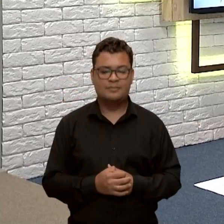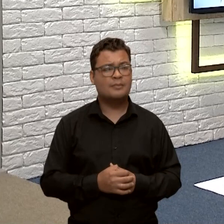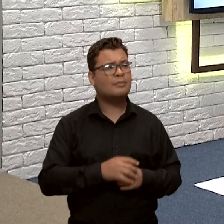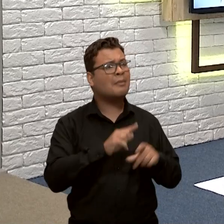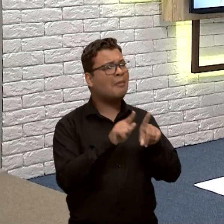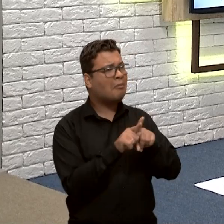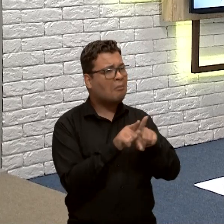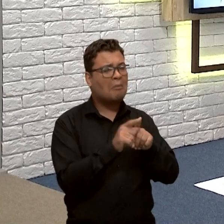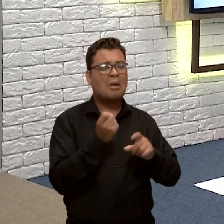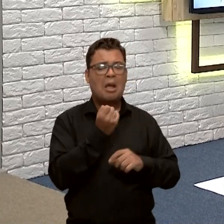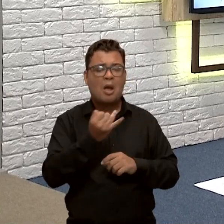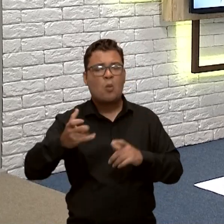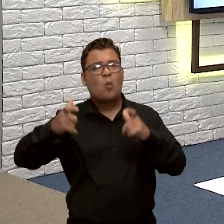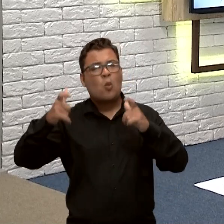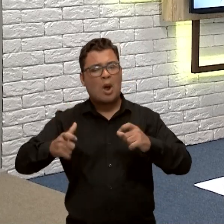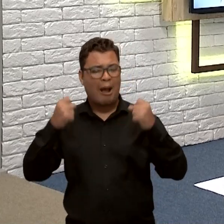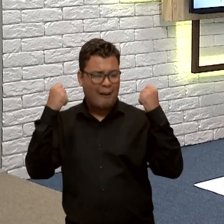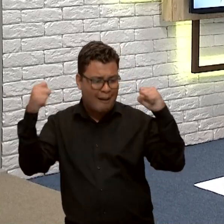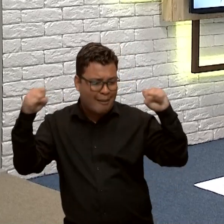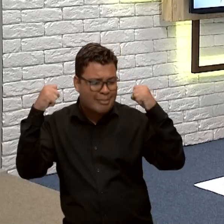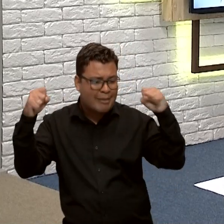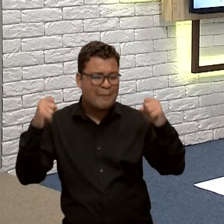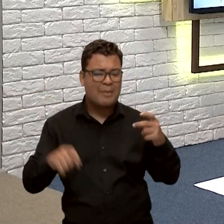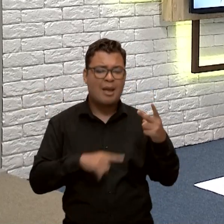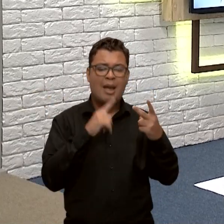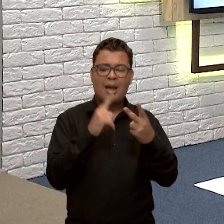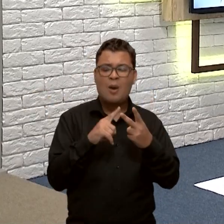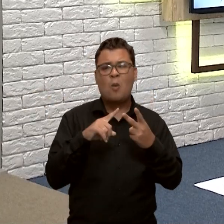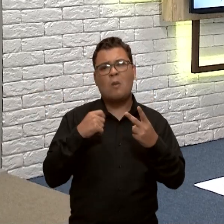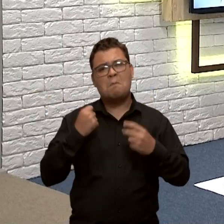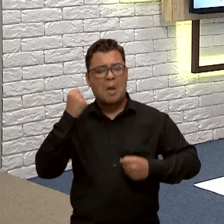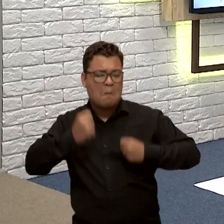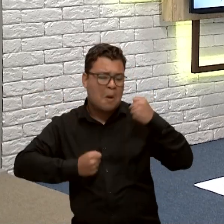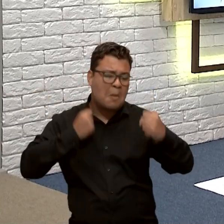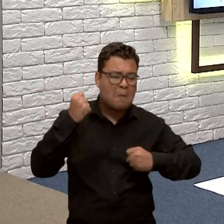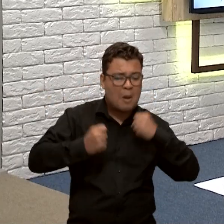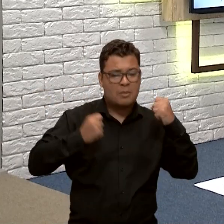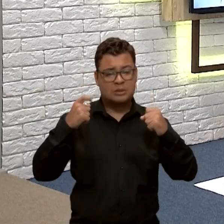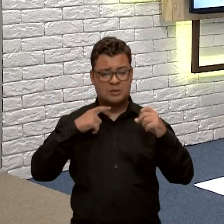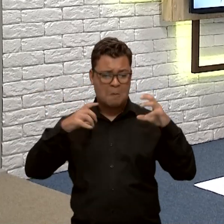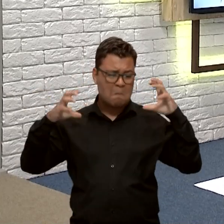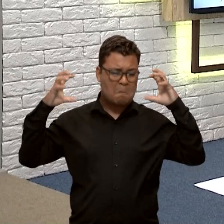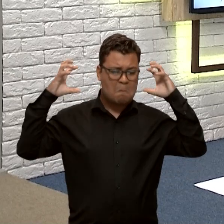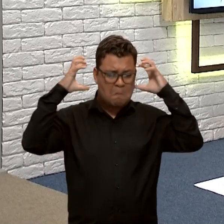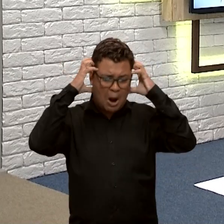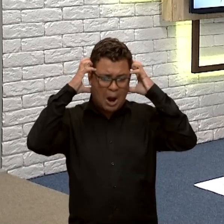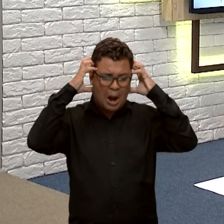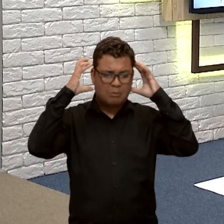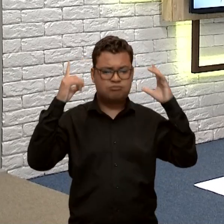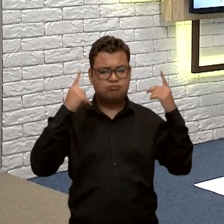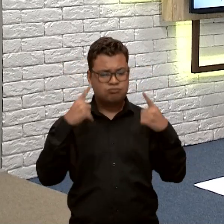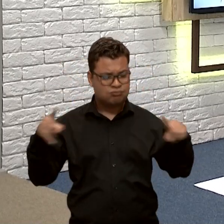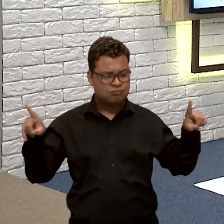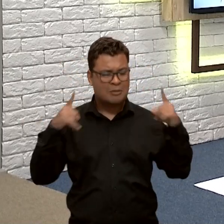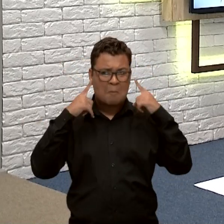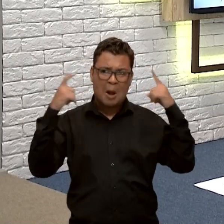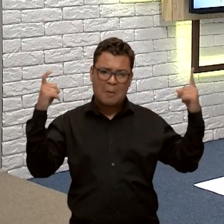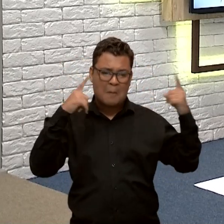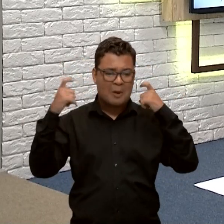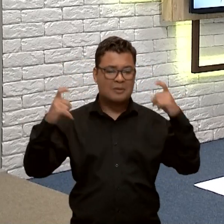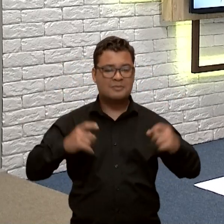na academia ou correndo, né, a gente sempre vê com aqueles fones de ouvido grandes, né, também é